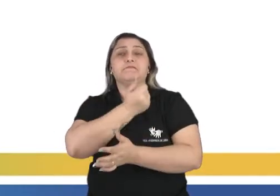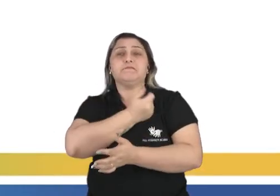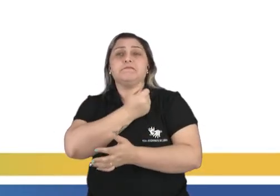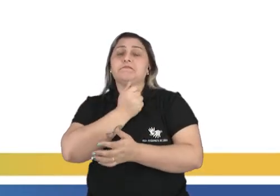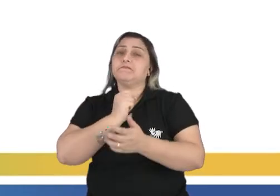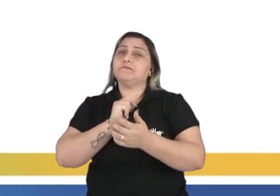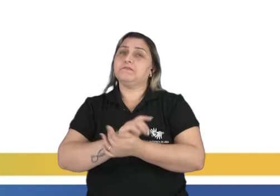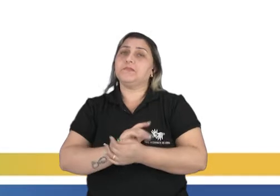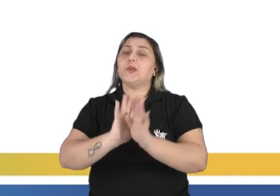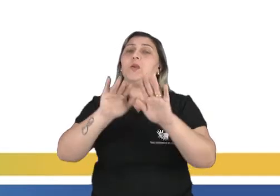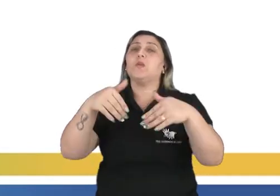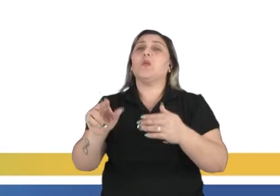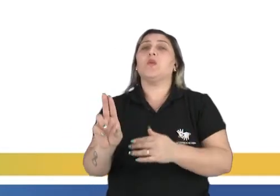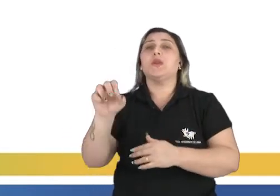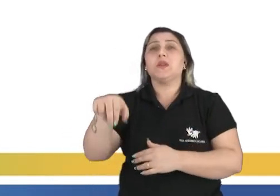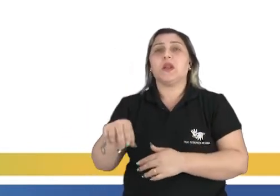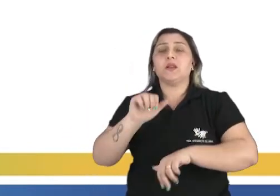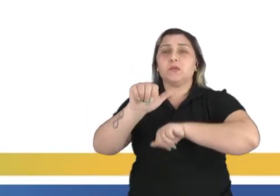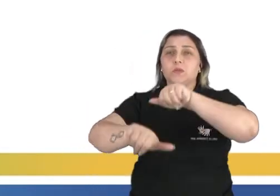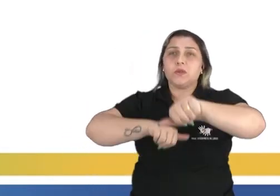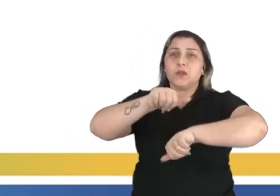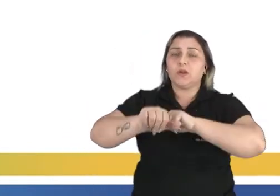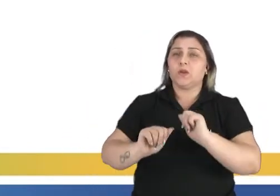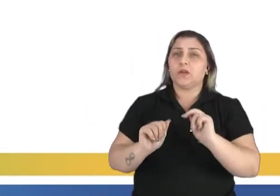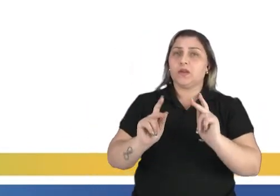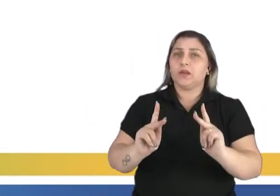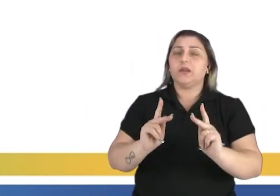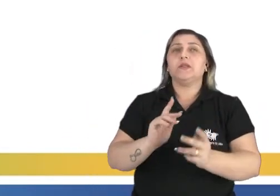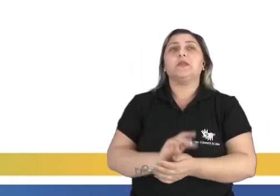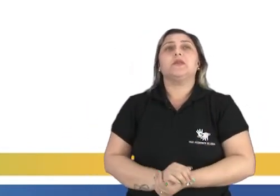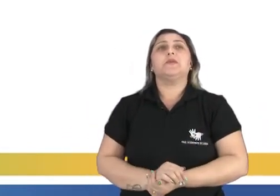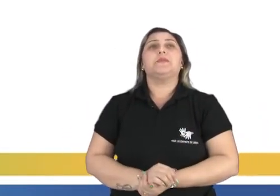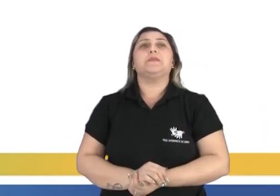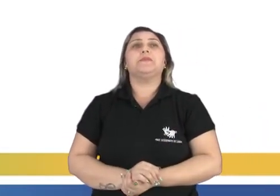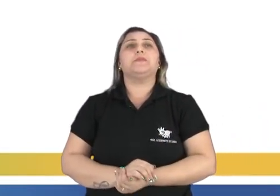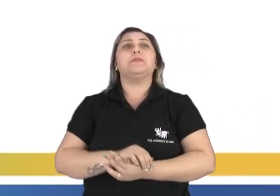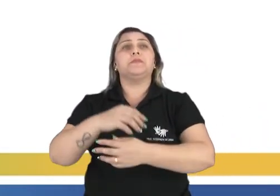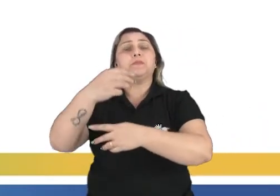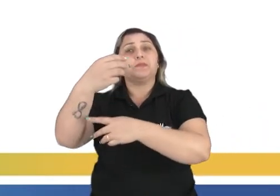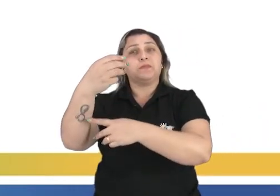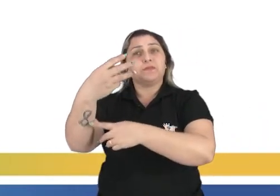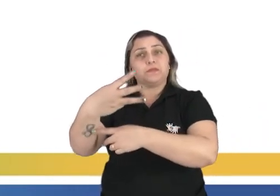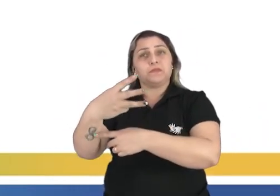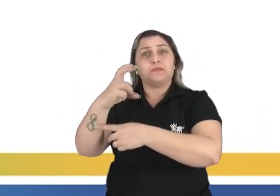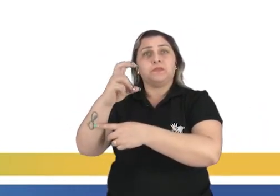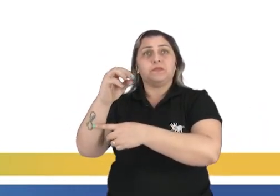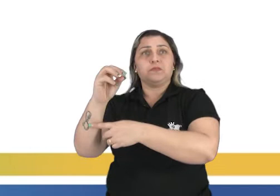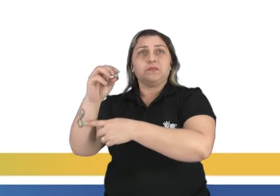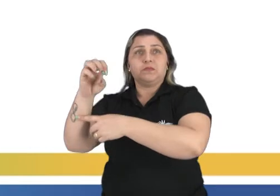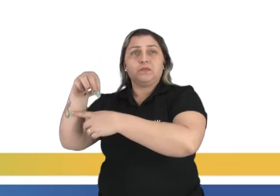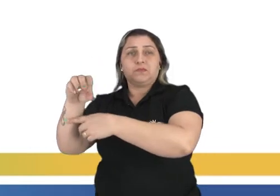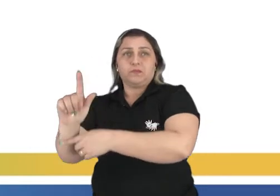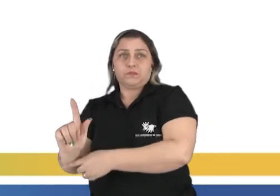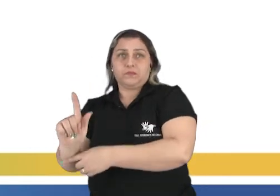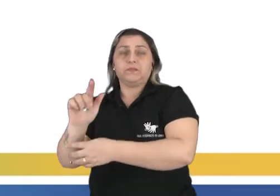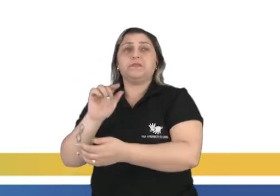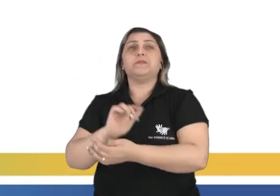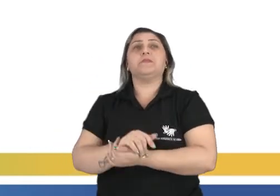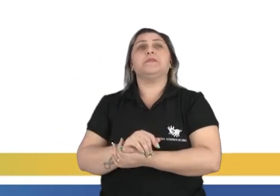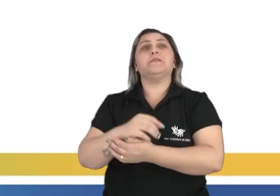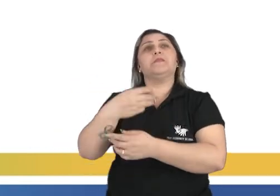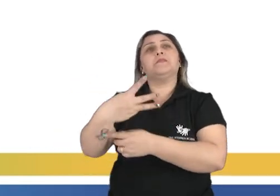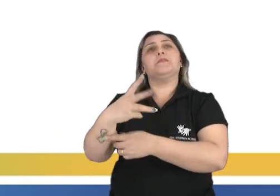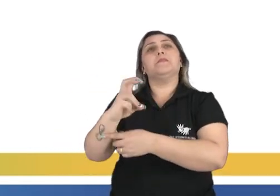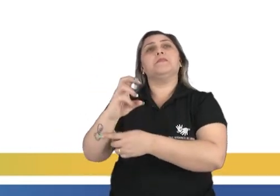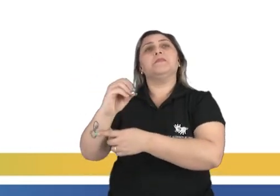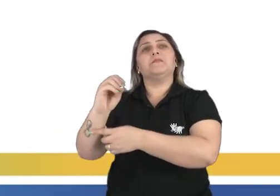ser trabalhado e qual unidade que vamos ter que transformar, ok? Então vamos lá. Aqui eu tenho as opções, né? Você vai ver